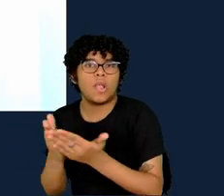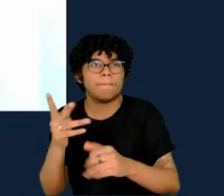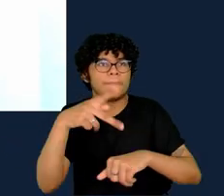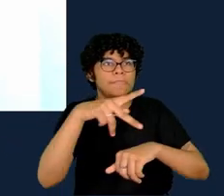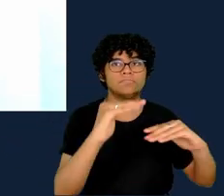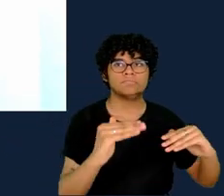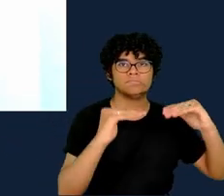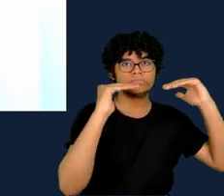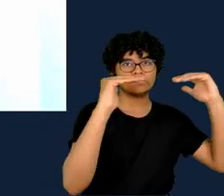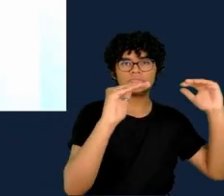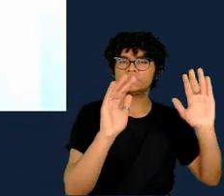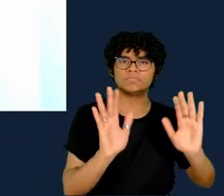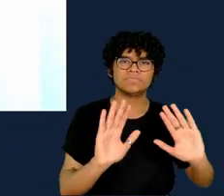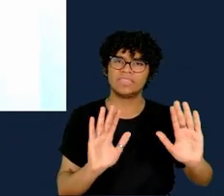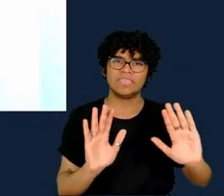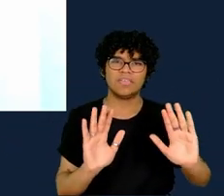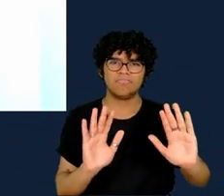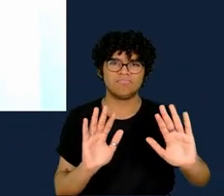desenvolvimento, mas